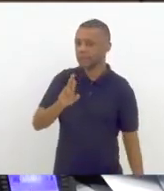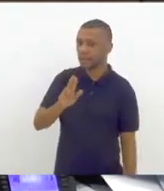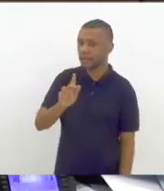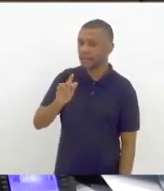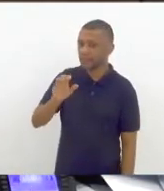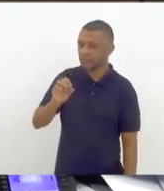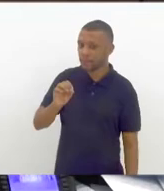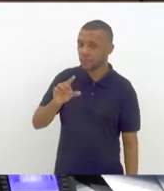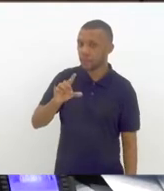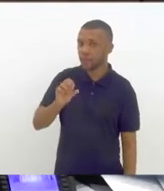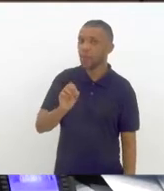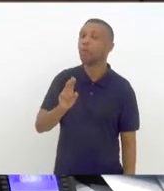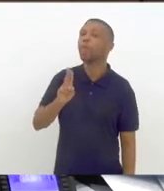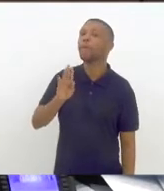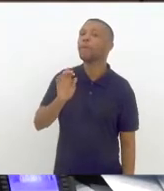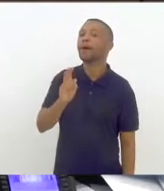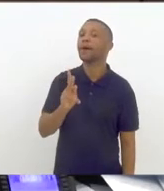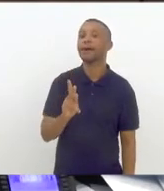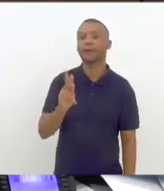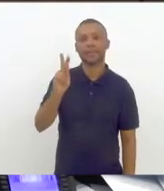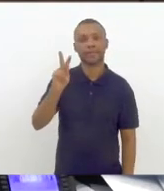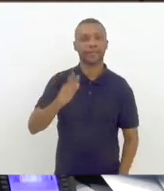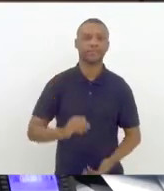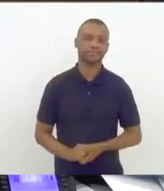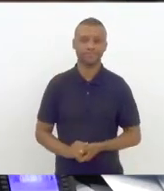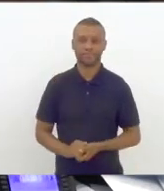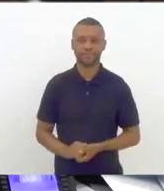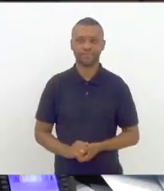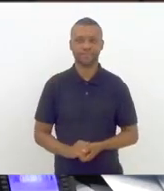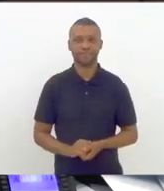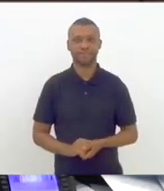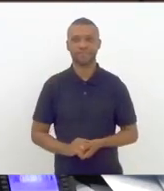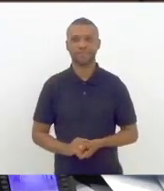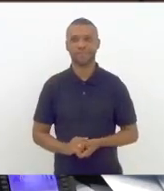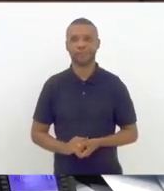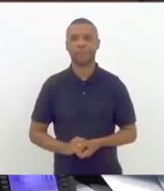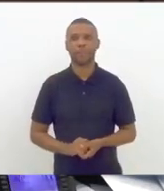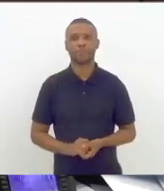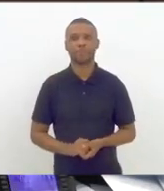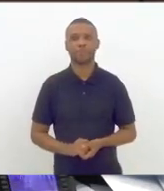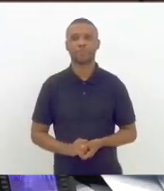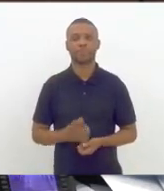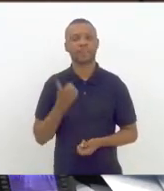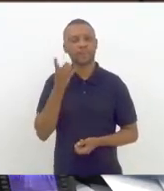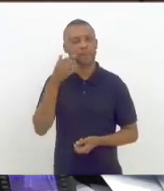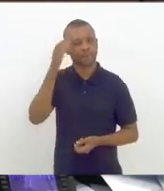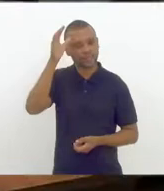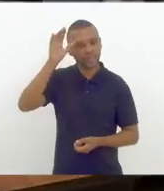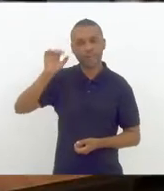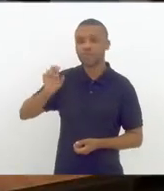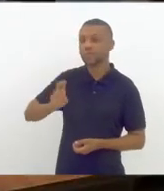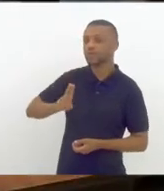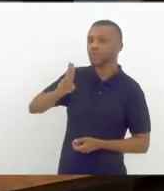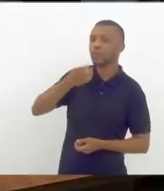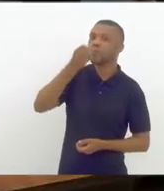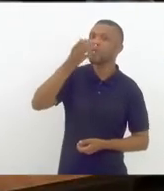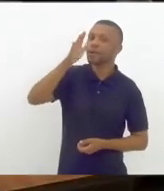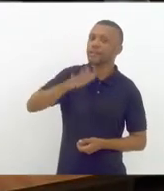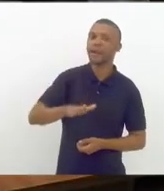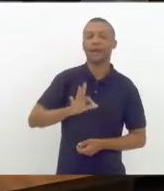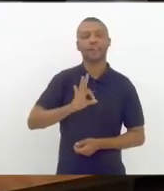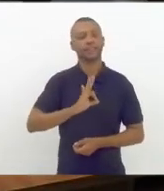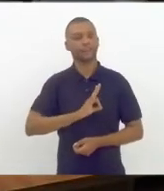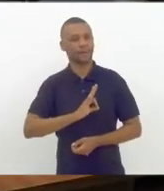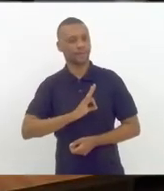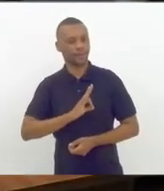Loubach, o aristotelicamente correto, deputada Tia Ju, deputada Marta Rocha,